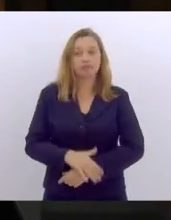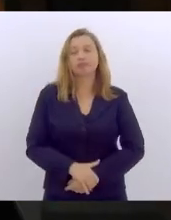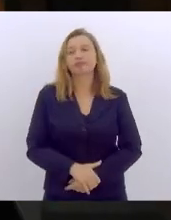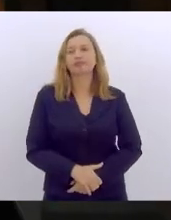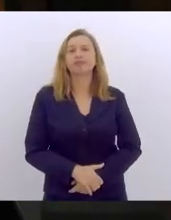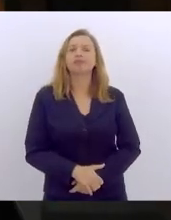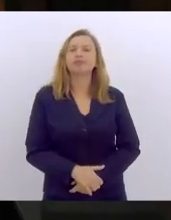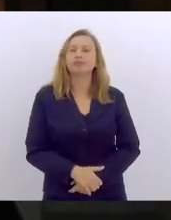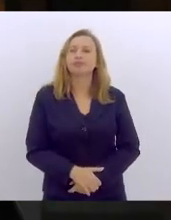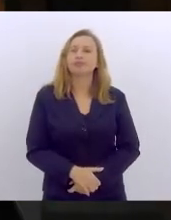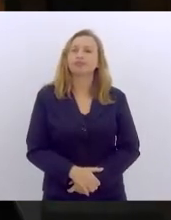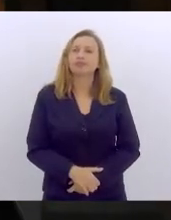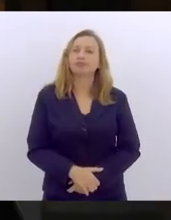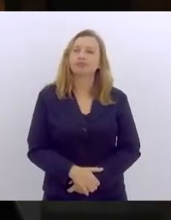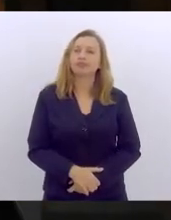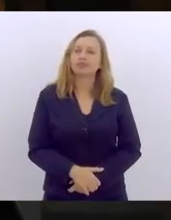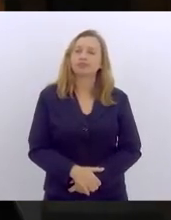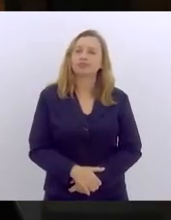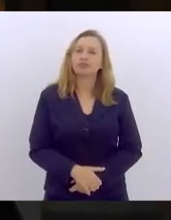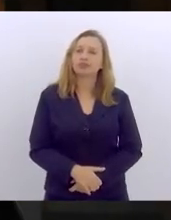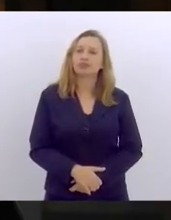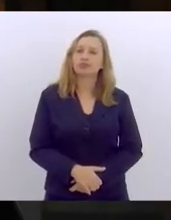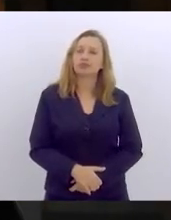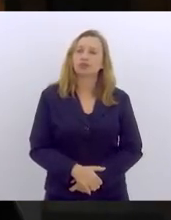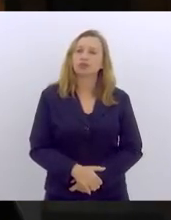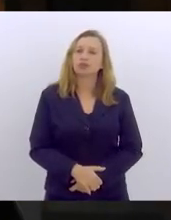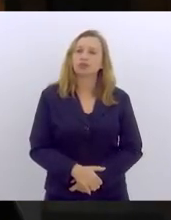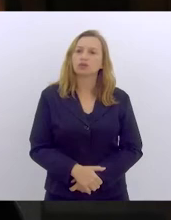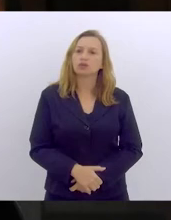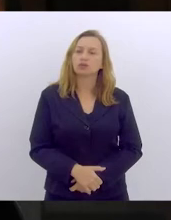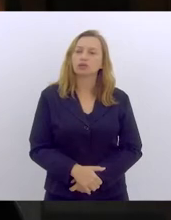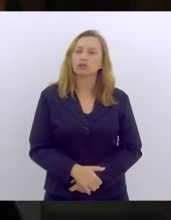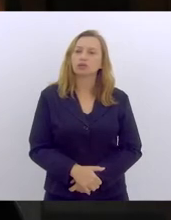que duas vertentes